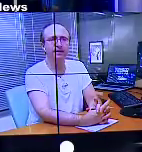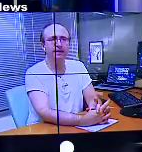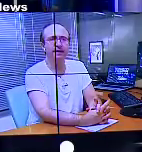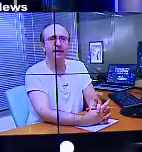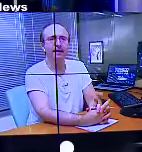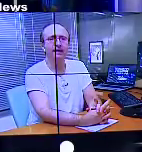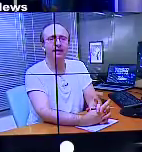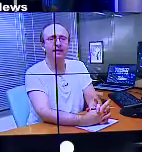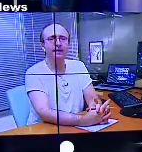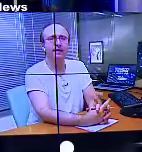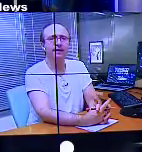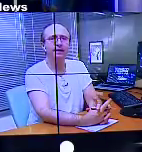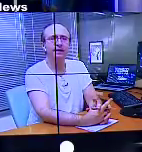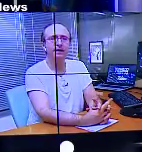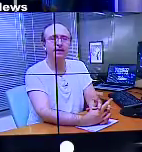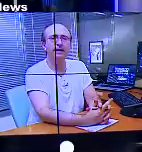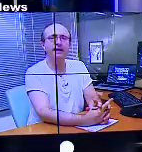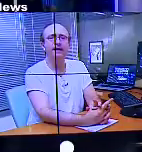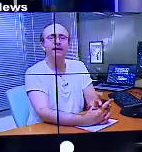não?